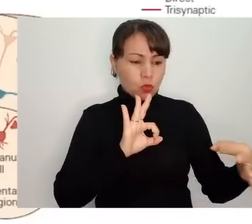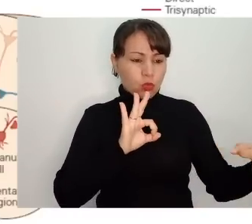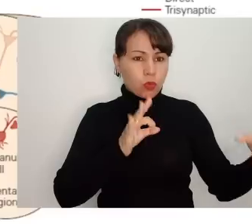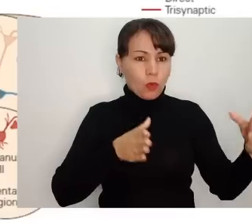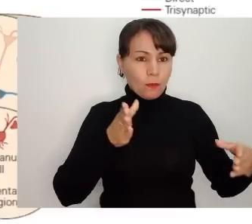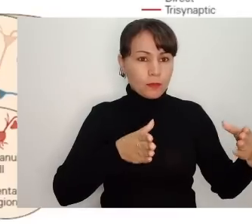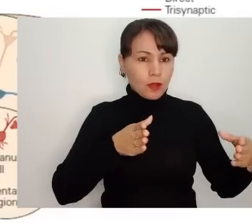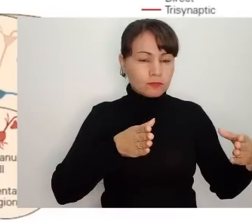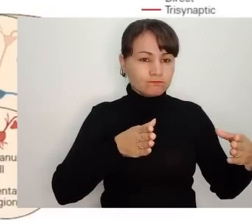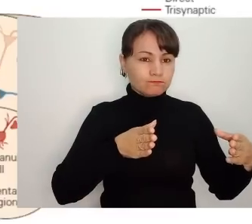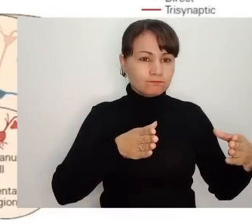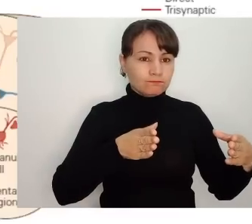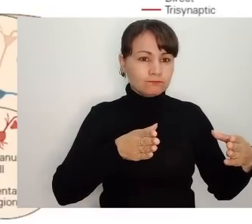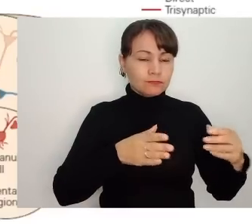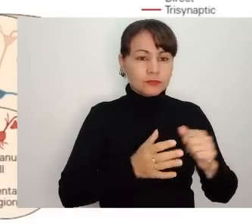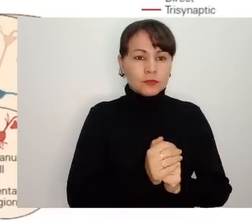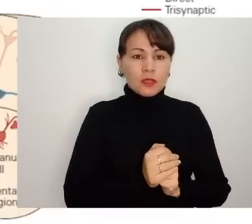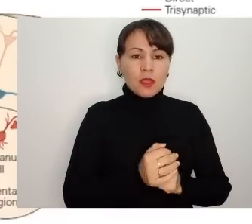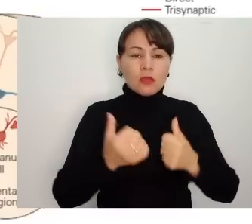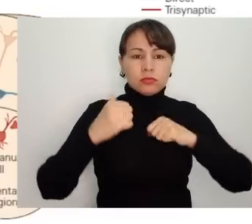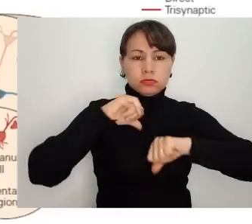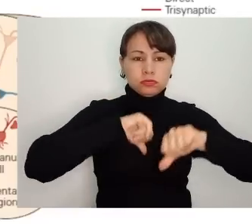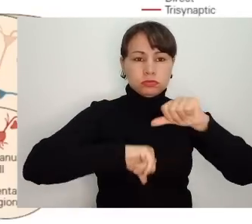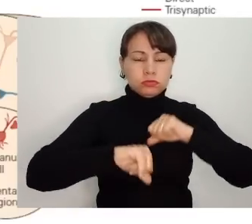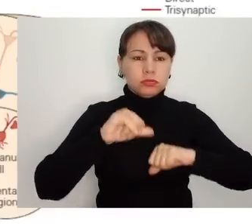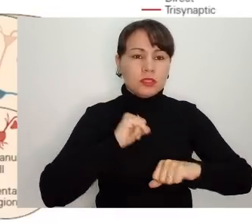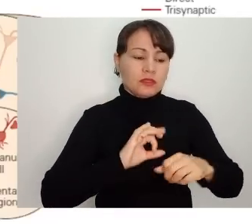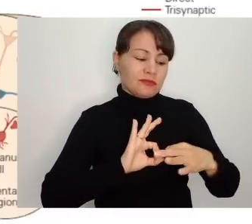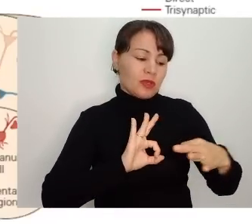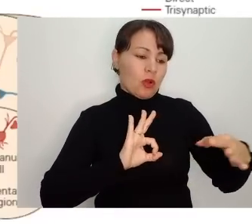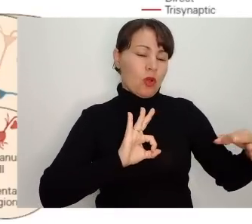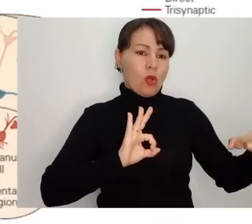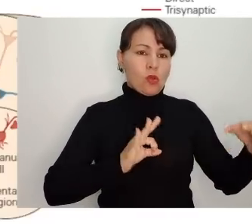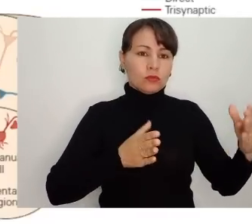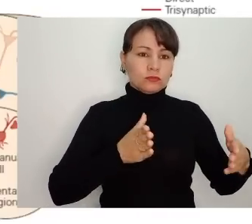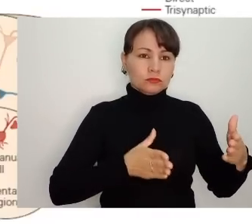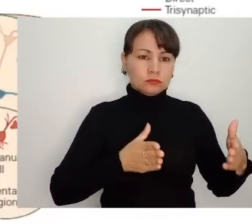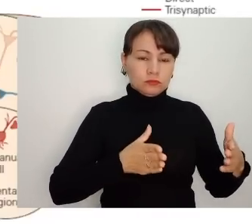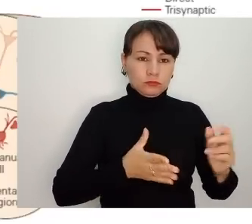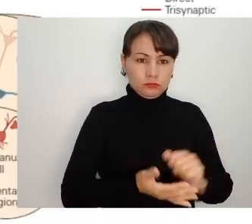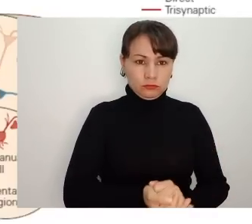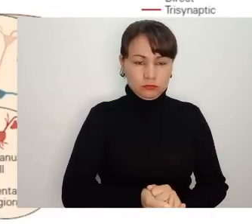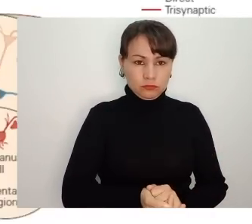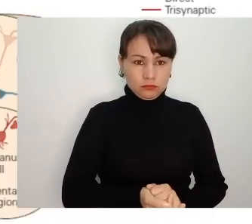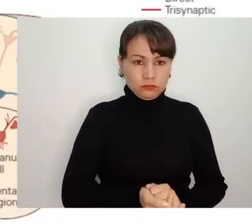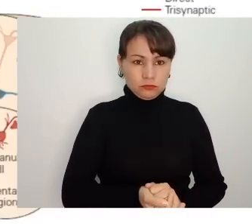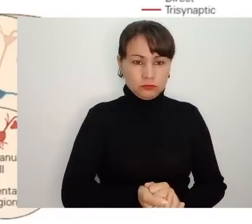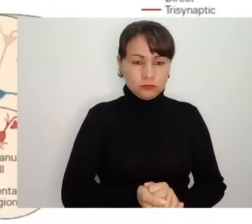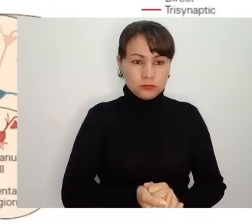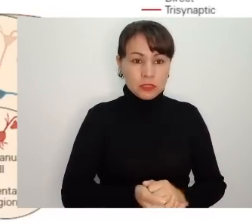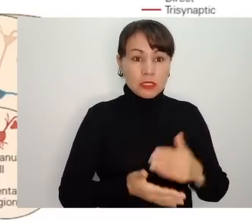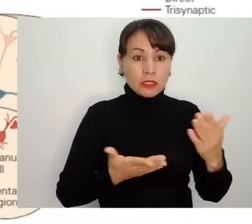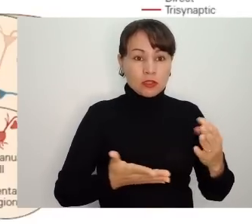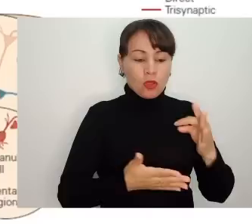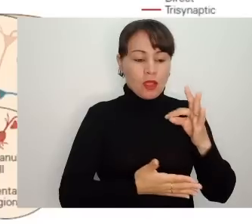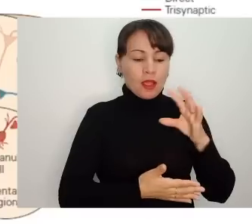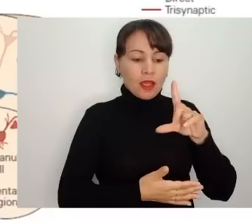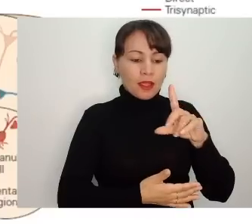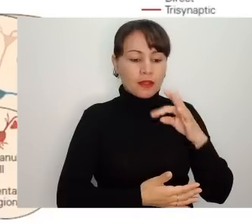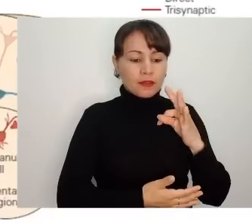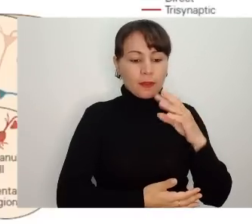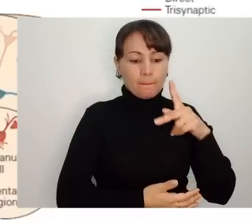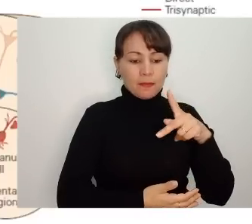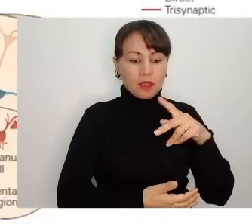potenciação de longa duração e depressão de longa duração. Tanto a